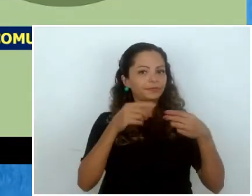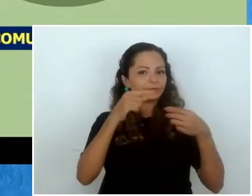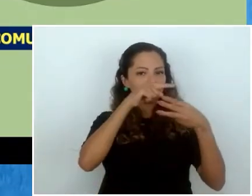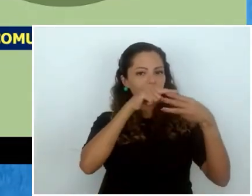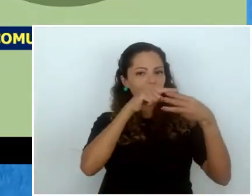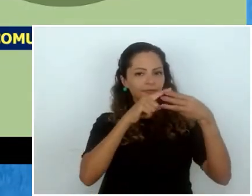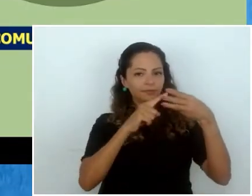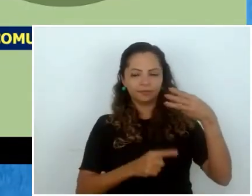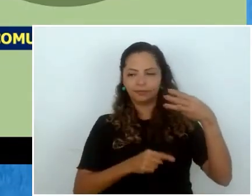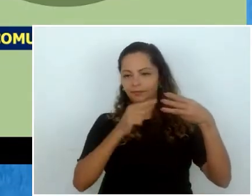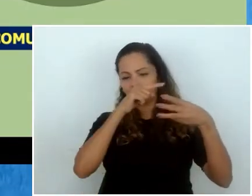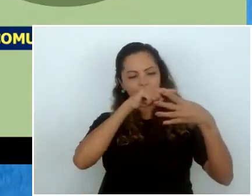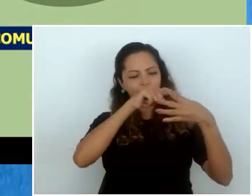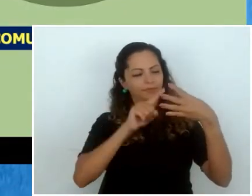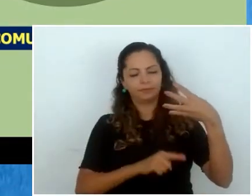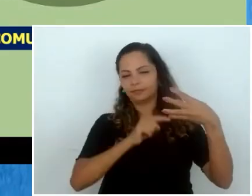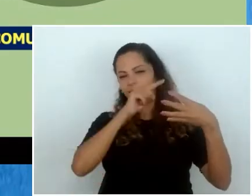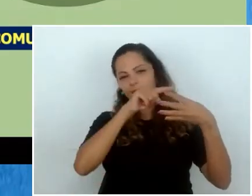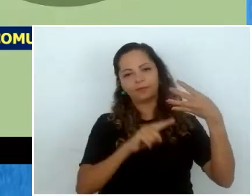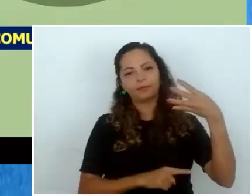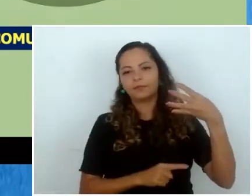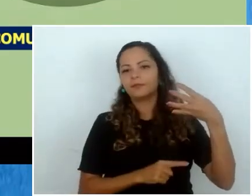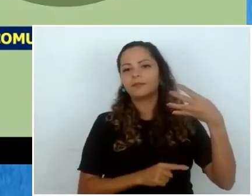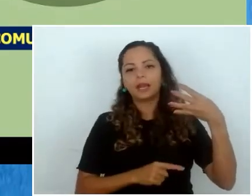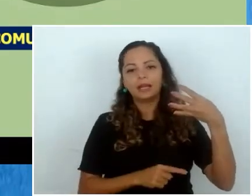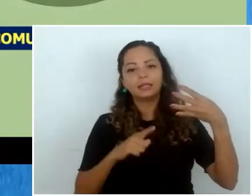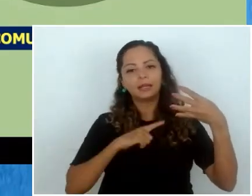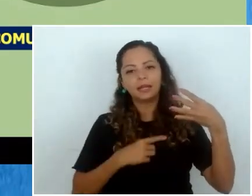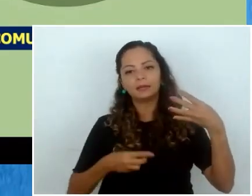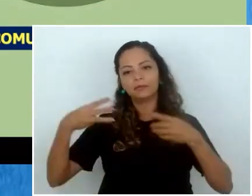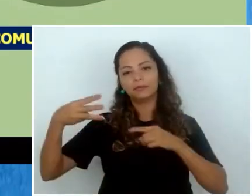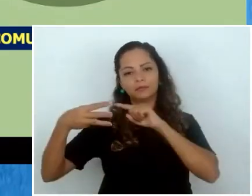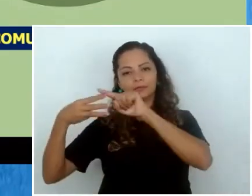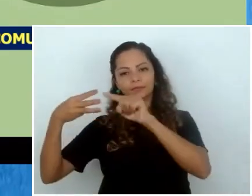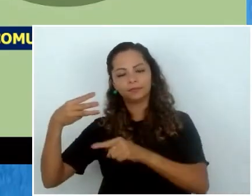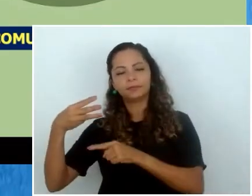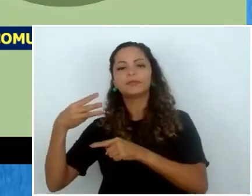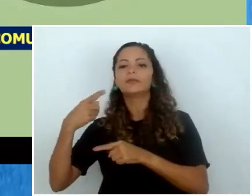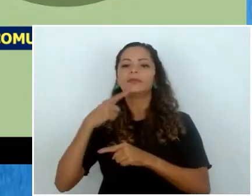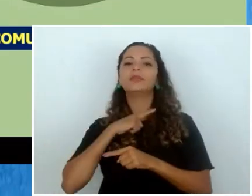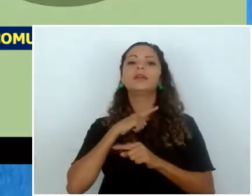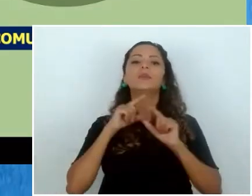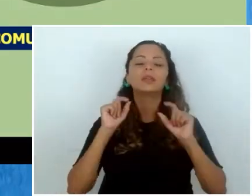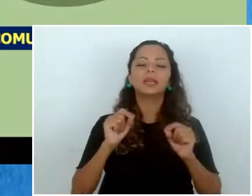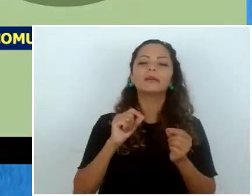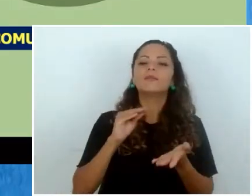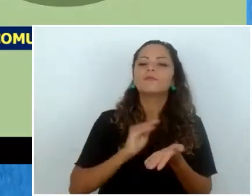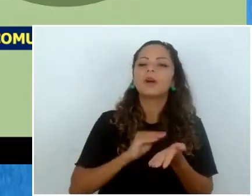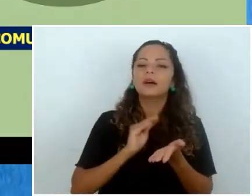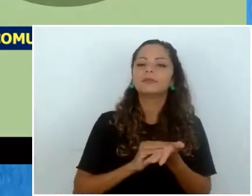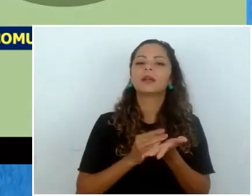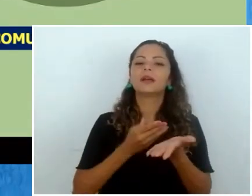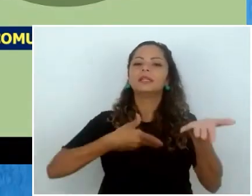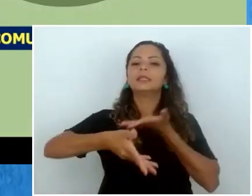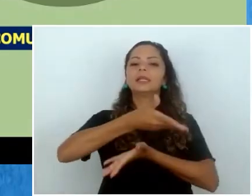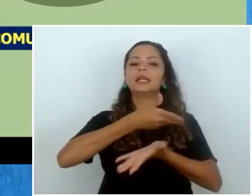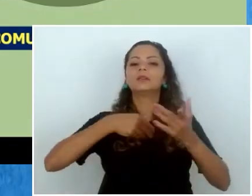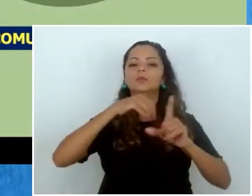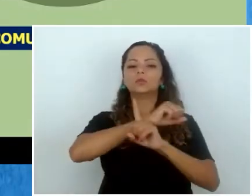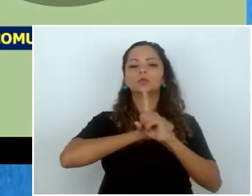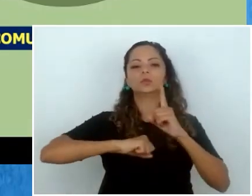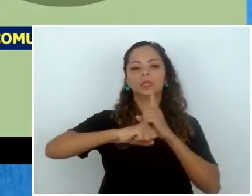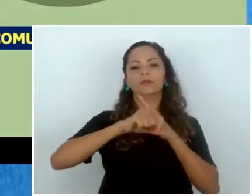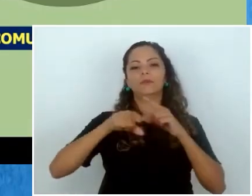alguns critérios que se aplicavam ao déficit de interação social e ao déficit de comunicação. Então, para que isso não tivesse peso maior em relação